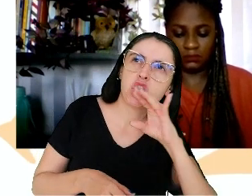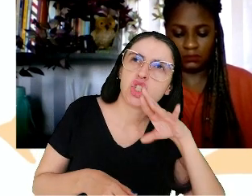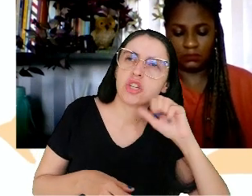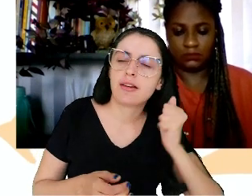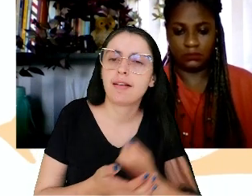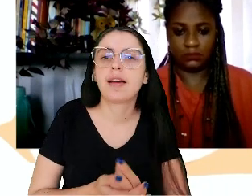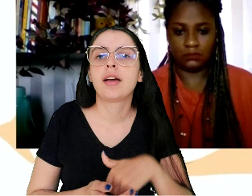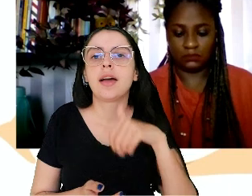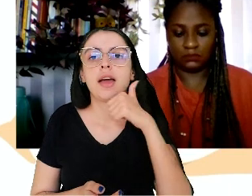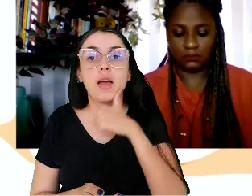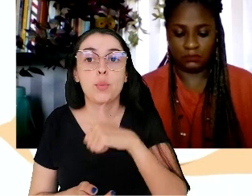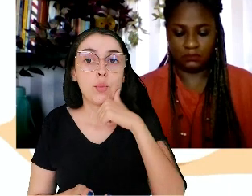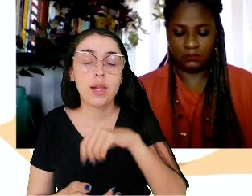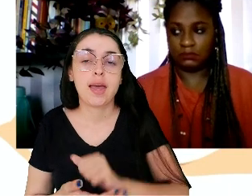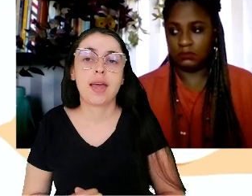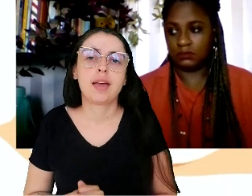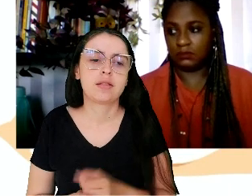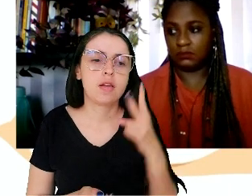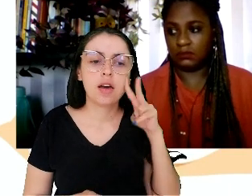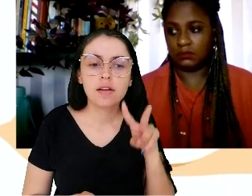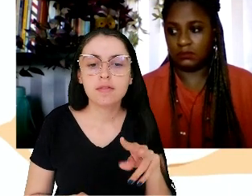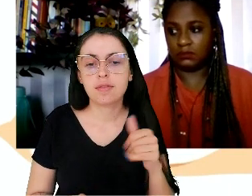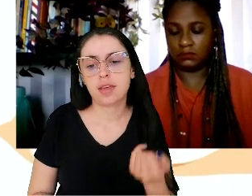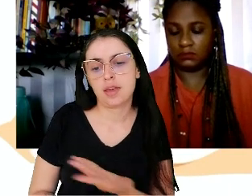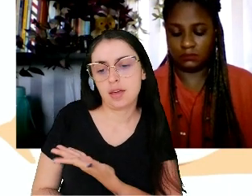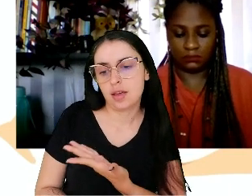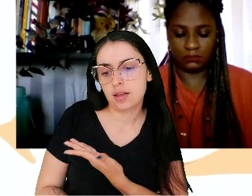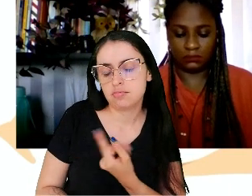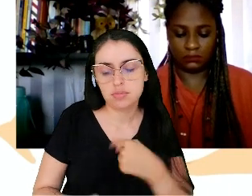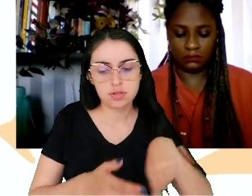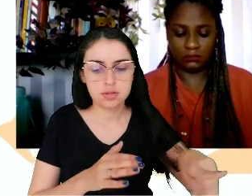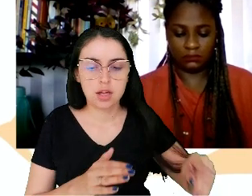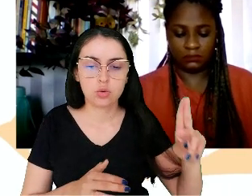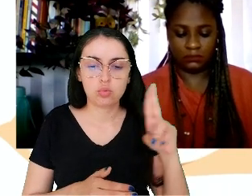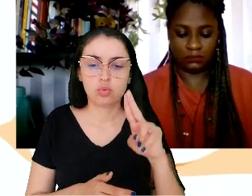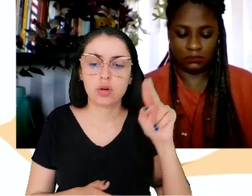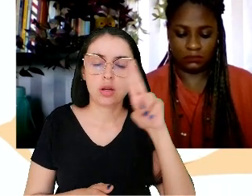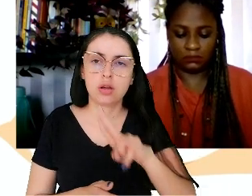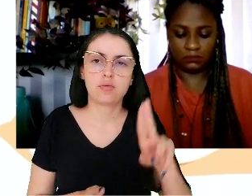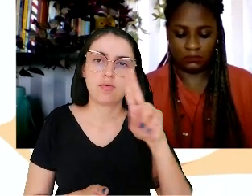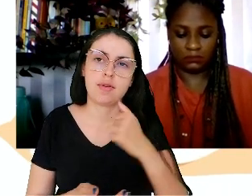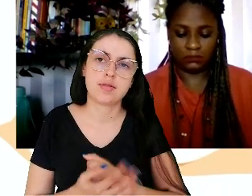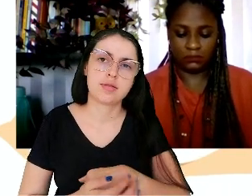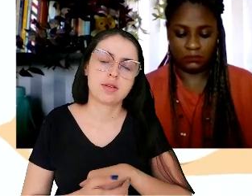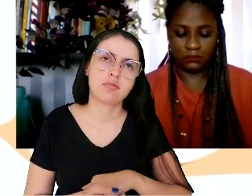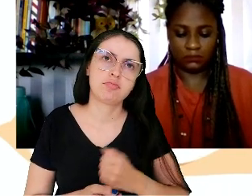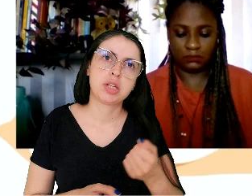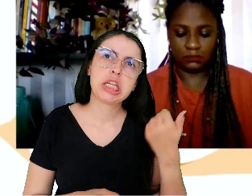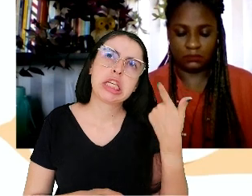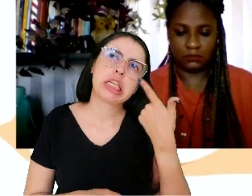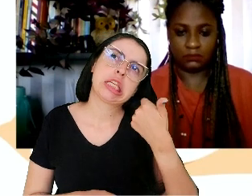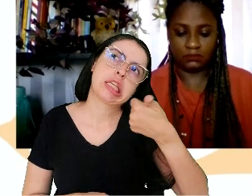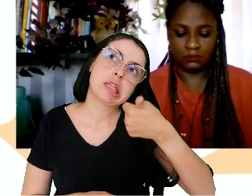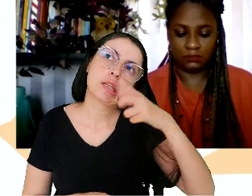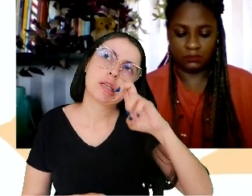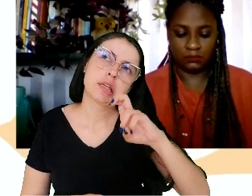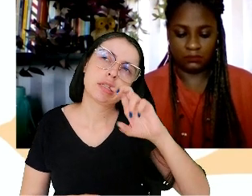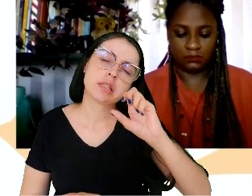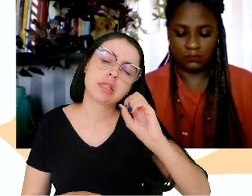A Beth, ela começa a olhar as amigas que tinham saído da universidade com ela 15 anos